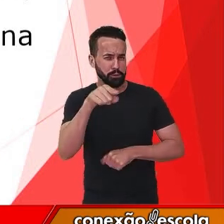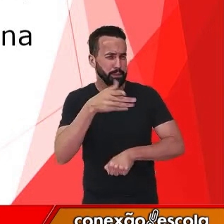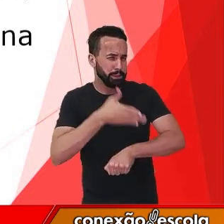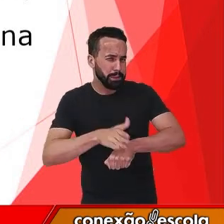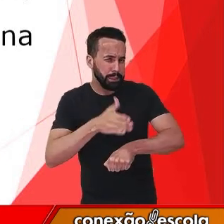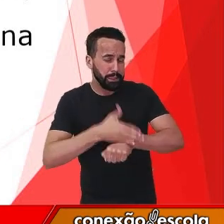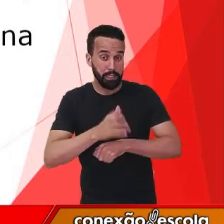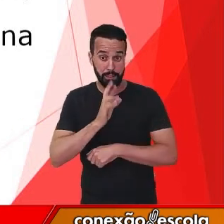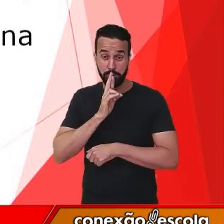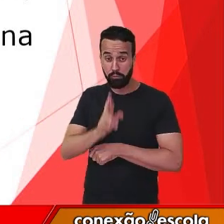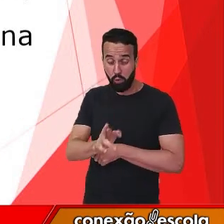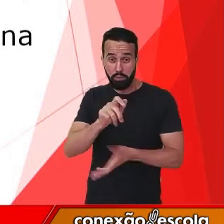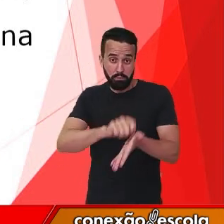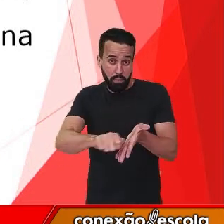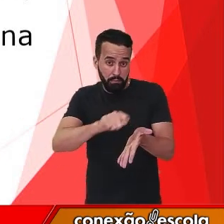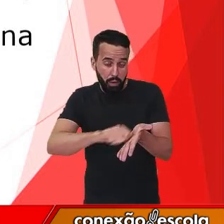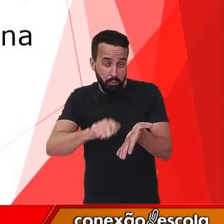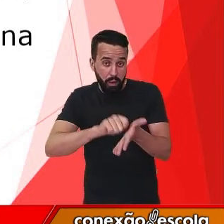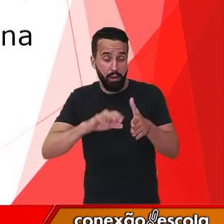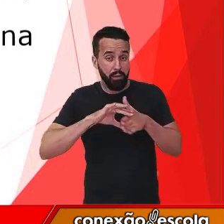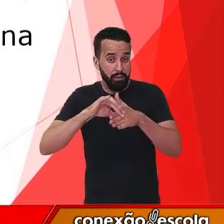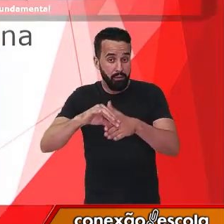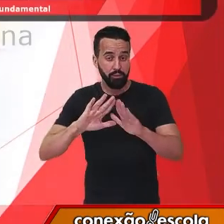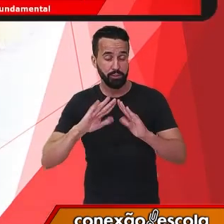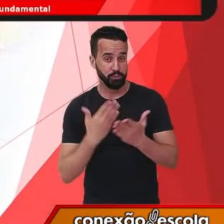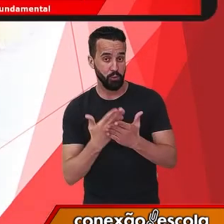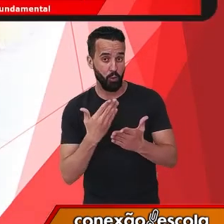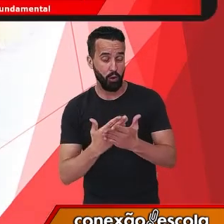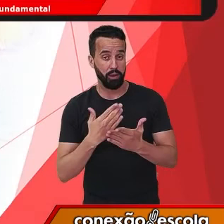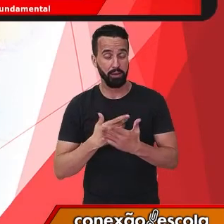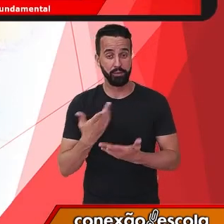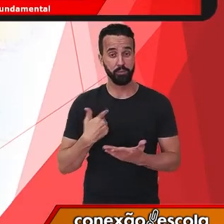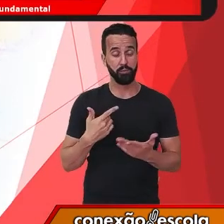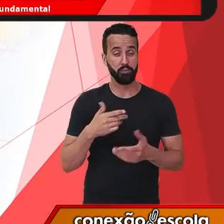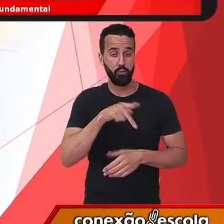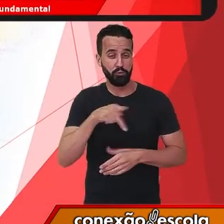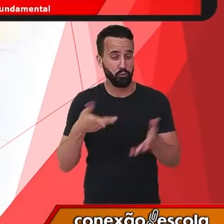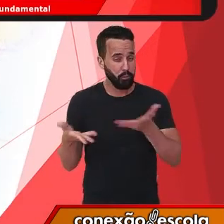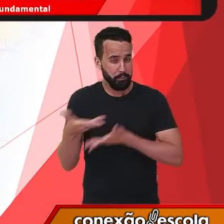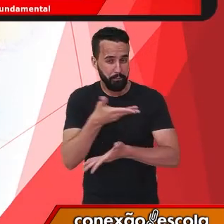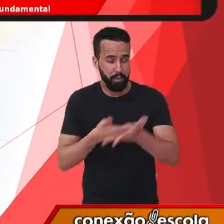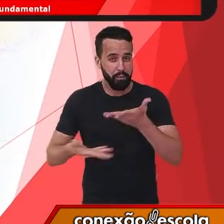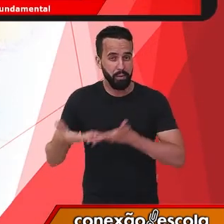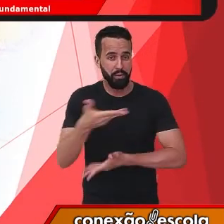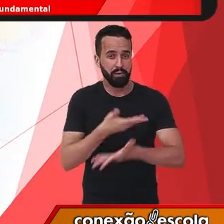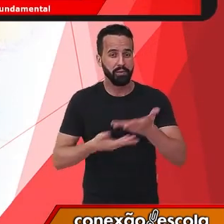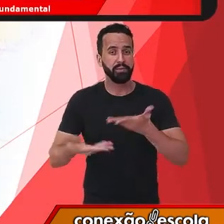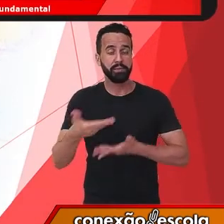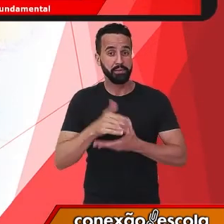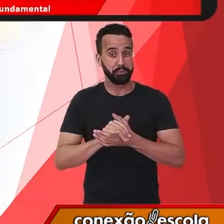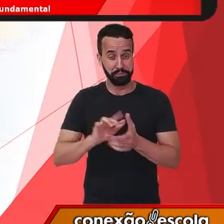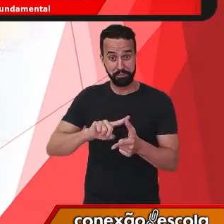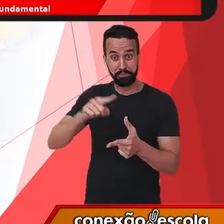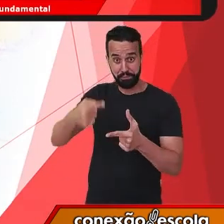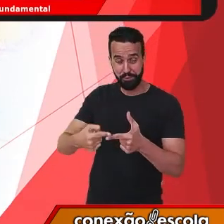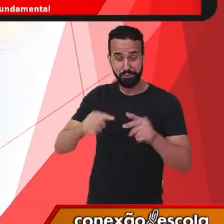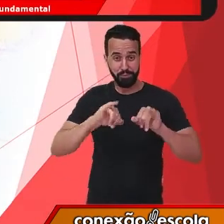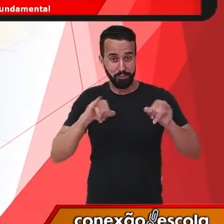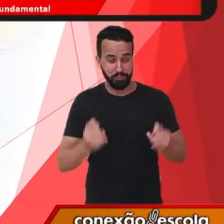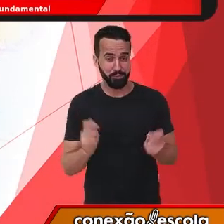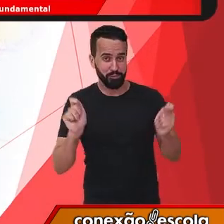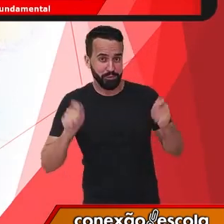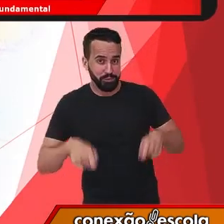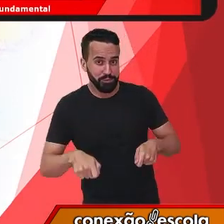esse exercício resolva leva aí para sua escola troca uma ideia com seu professor e uma próxima oportunidade